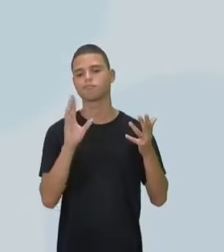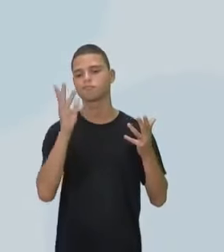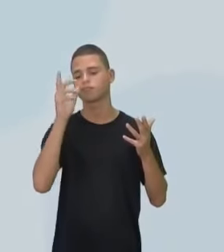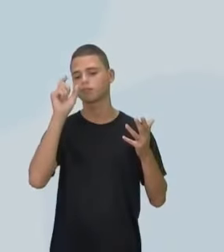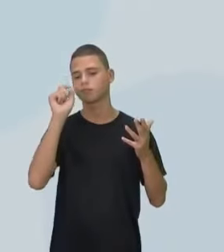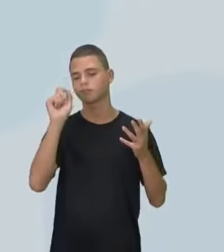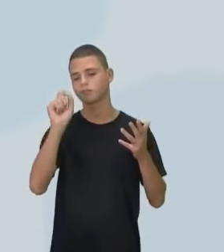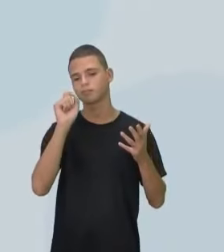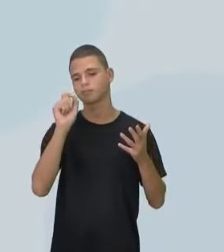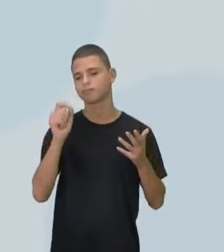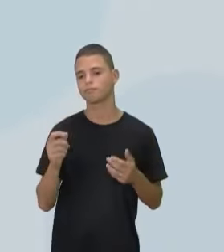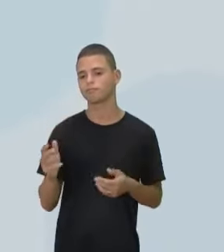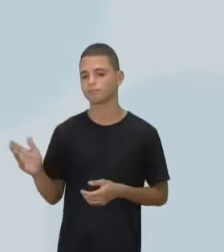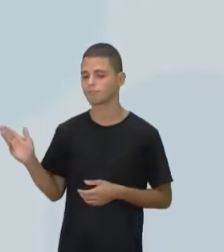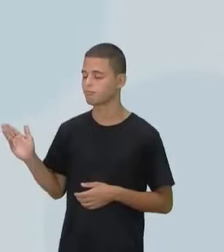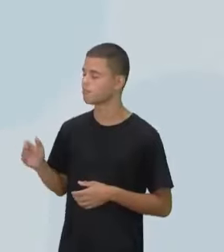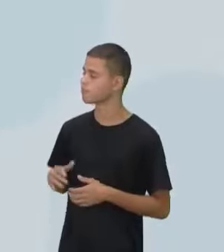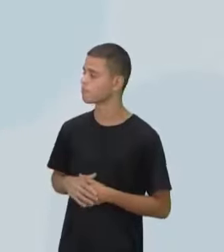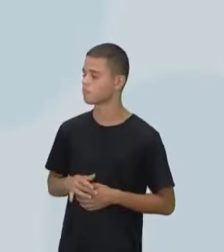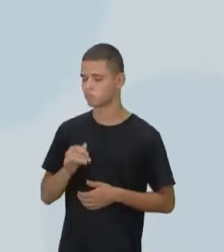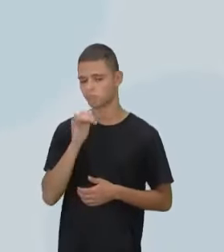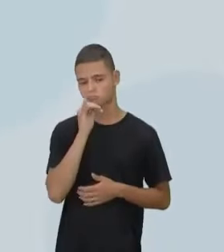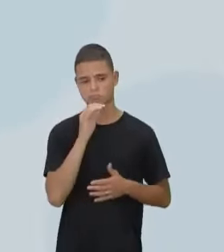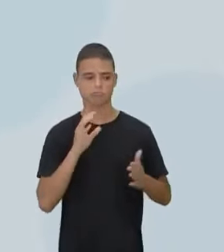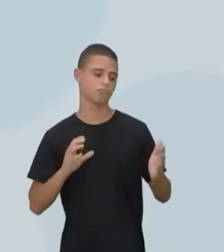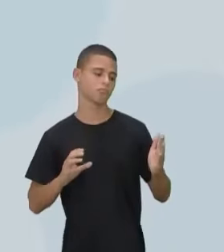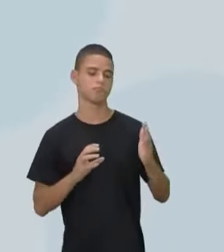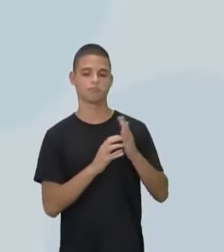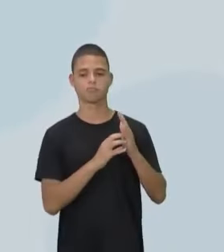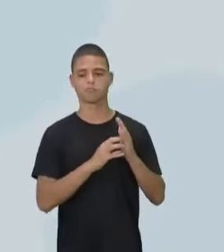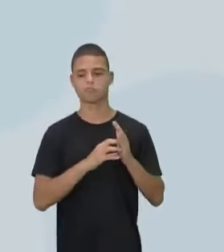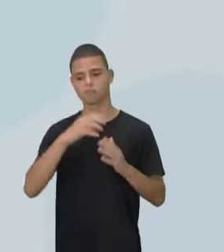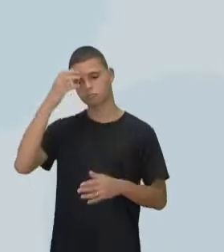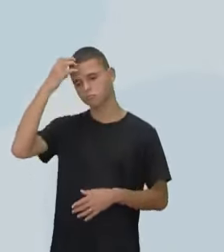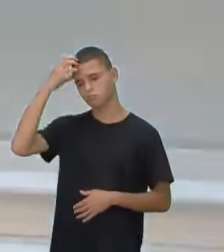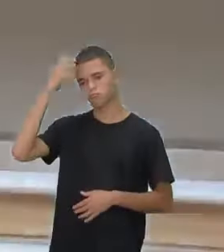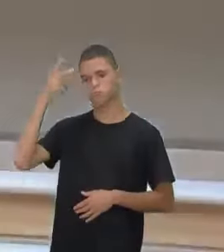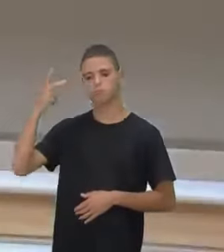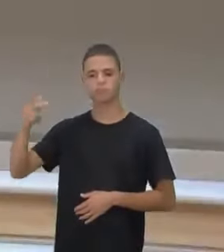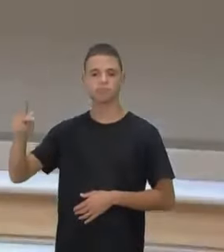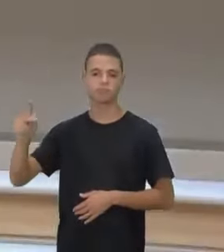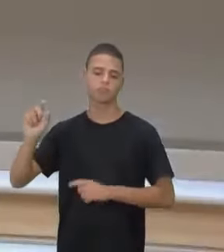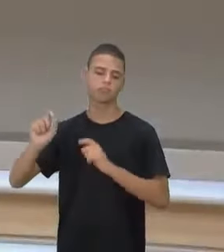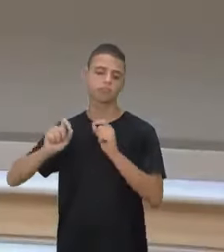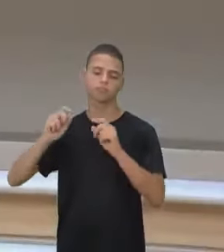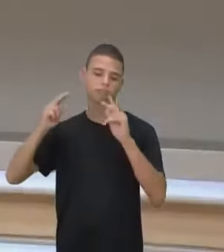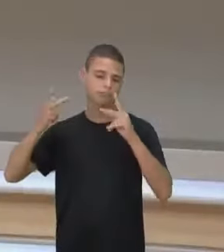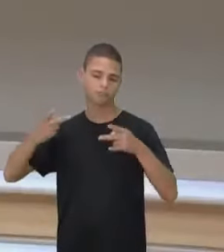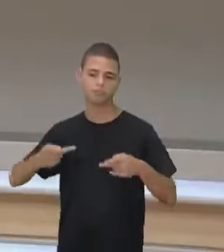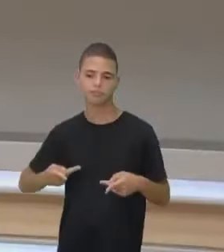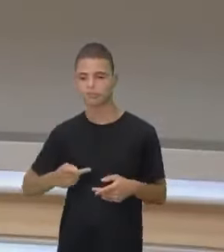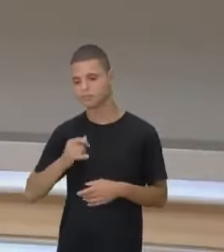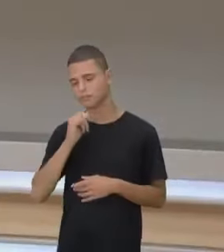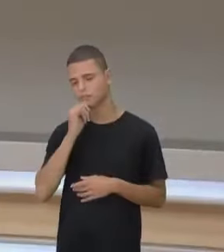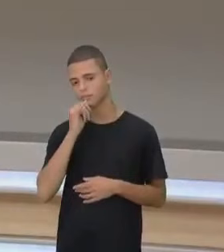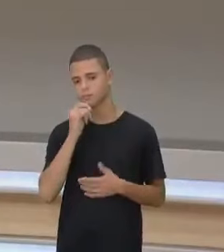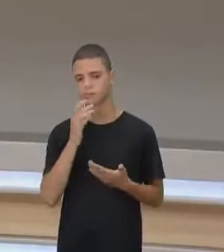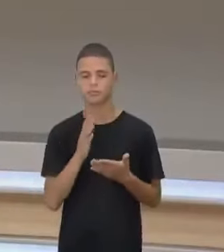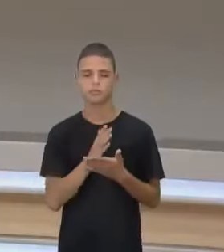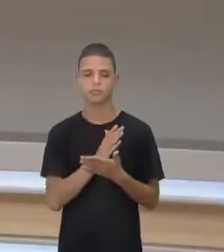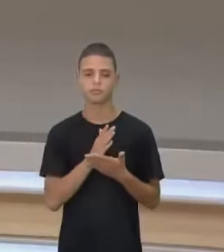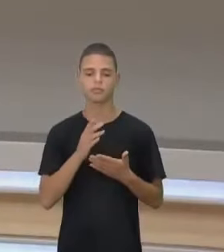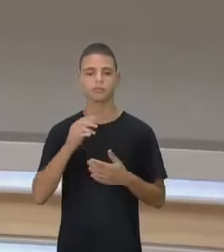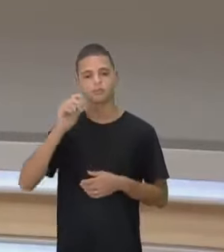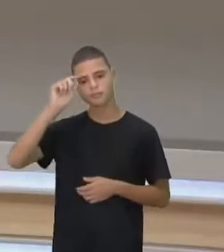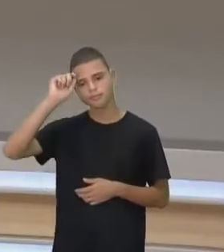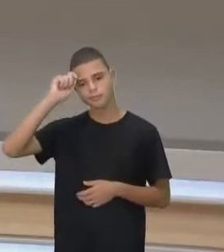né, eminentemente pela atividade humana. Então, um assim que me ocorre, que eu acho muito interessante, falar, por exemplo, dos derramamentos de